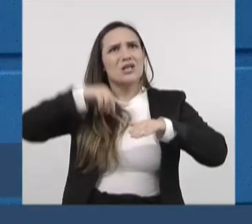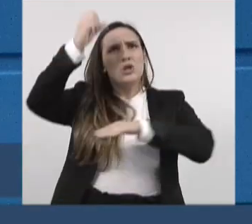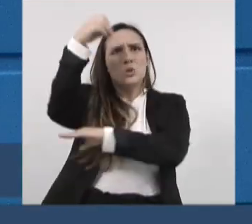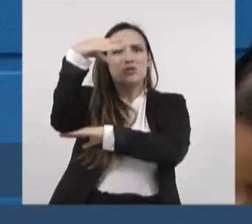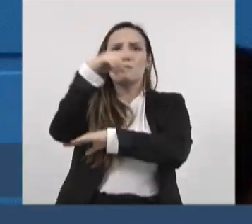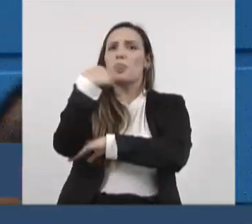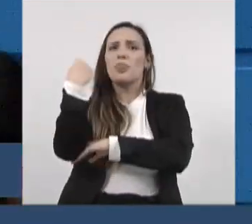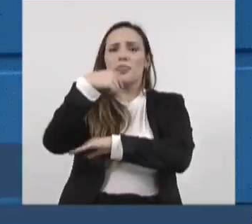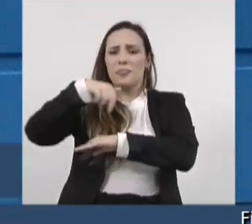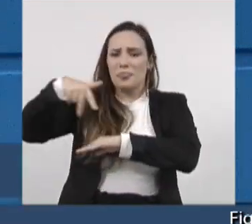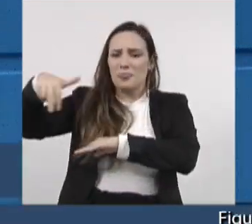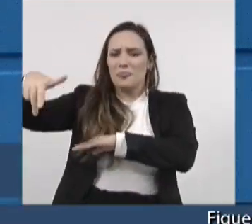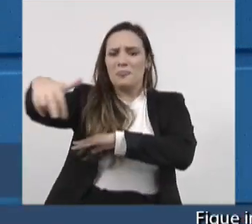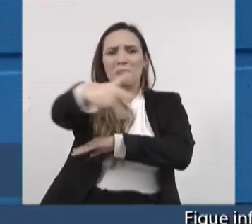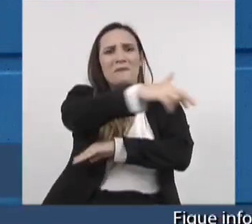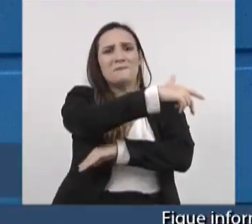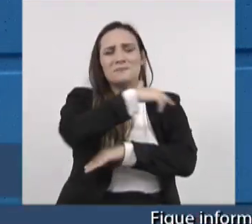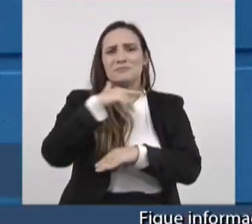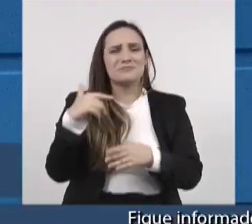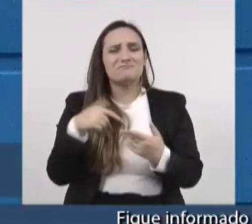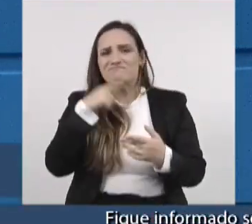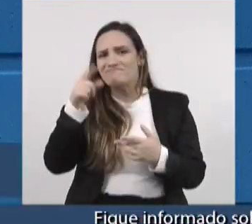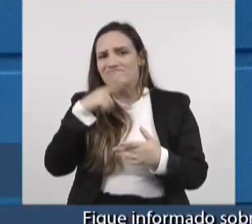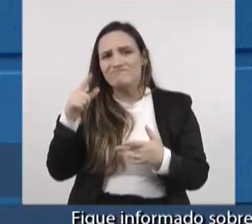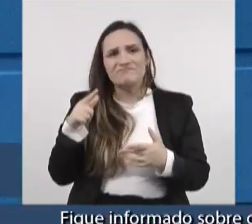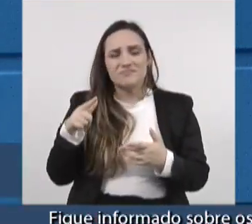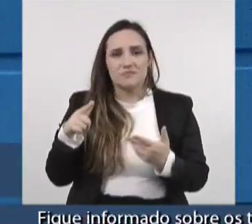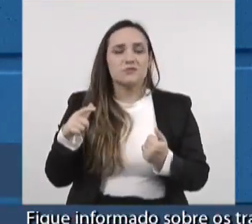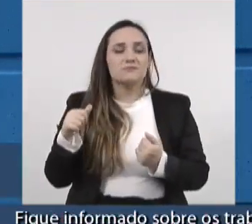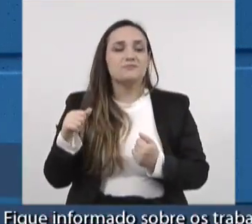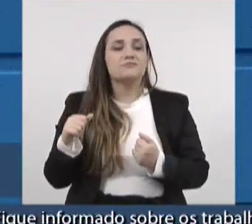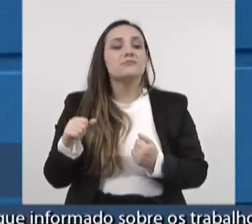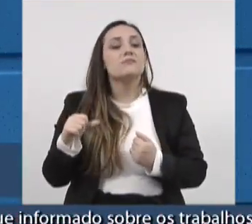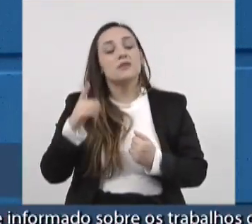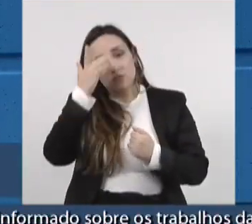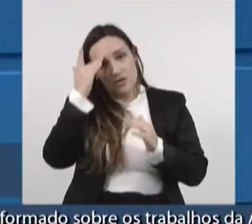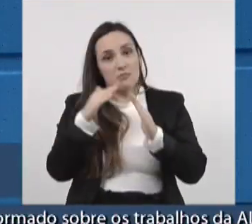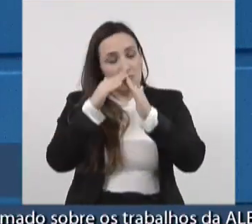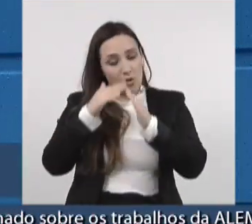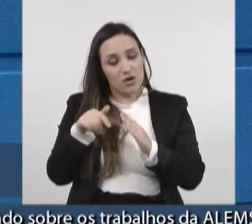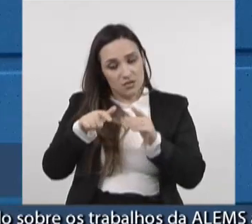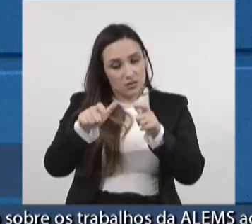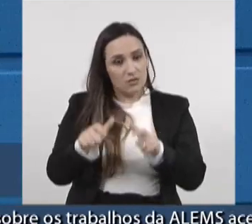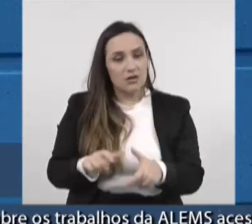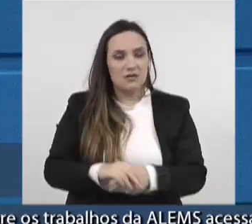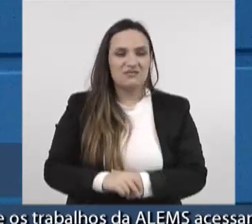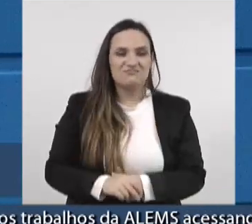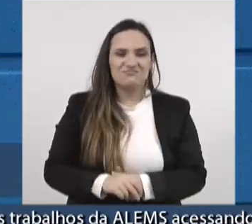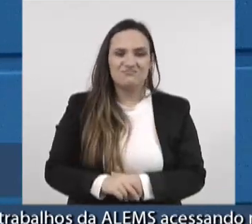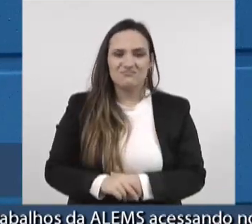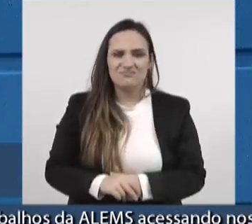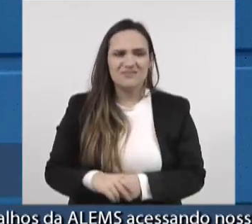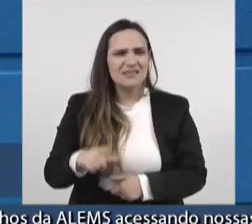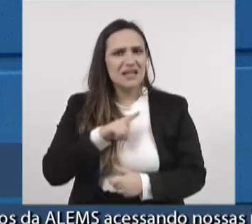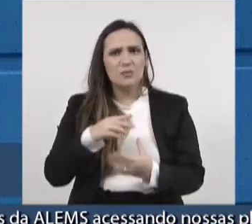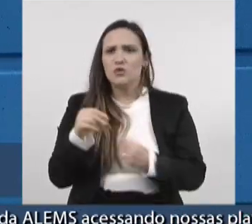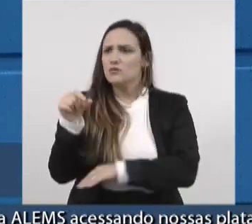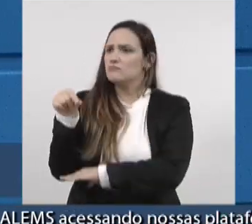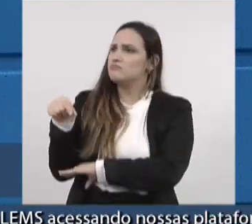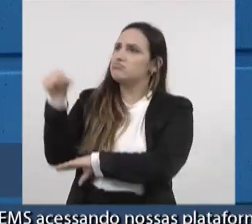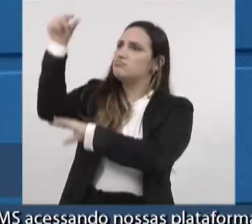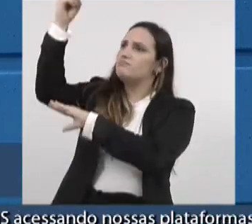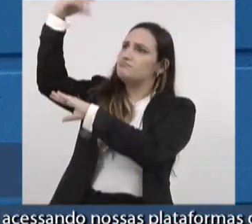Três Lagoas. Essa indicação veio até o nosso gabinete através de pedido de moradores, pois no mesmo local está com várias lâmpadas